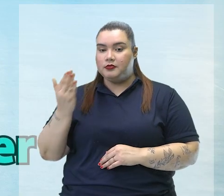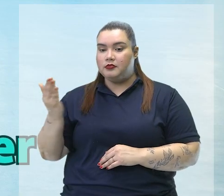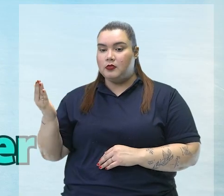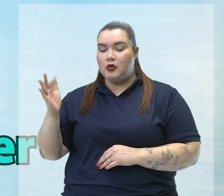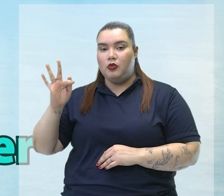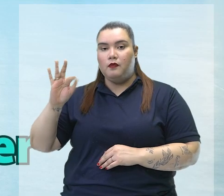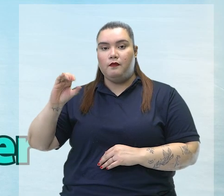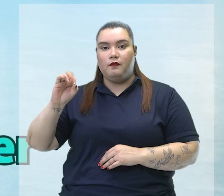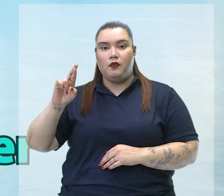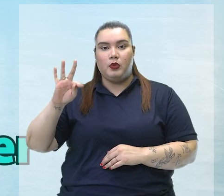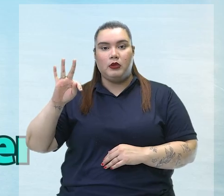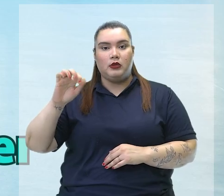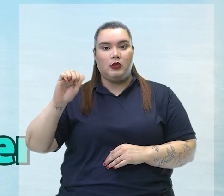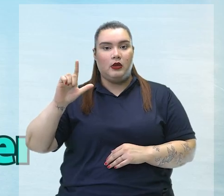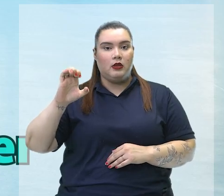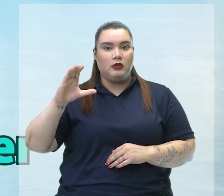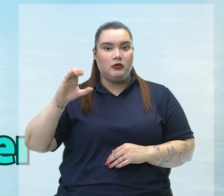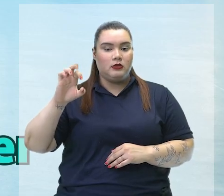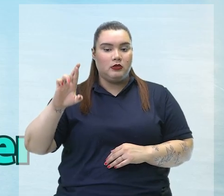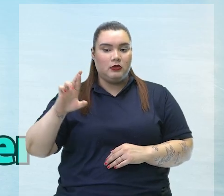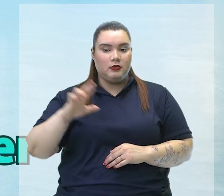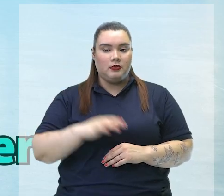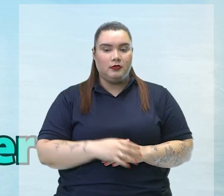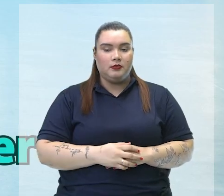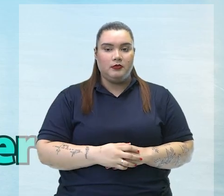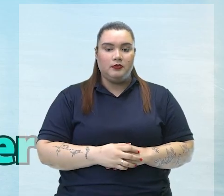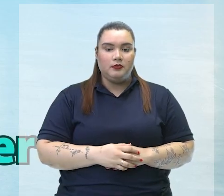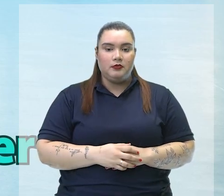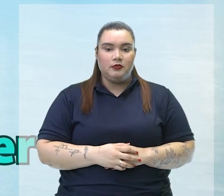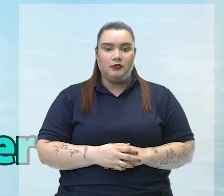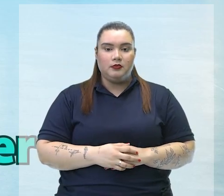Strengthen, fortalecer.